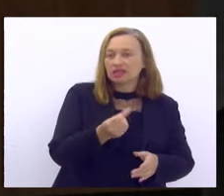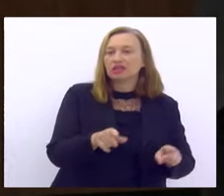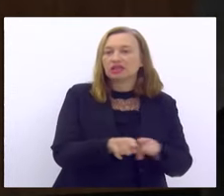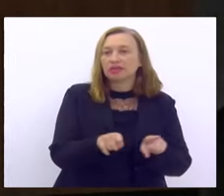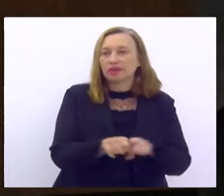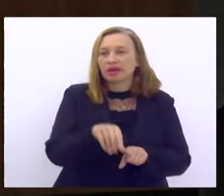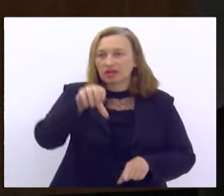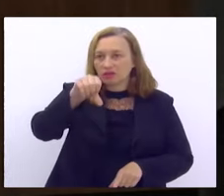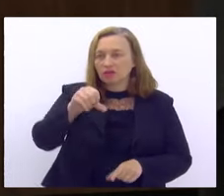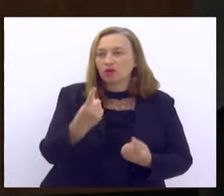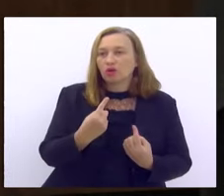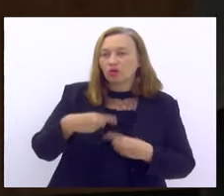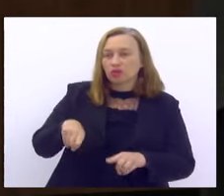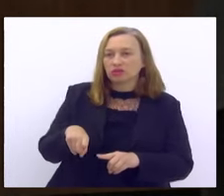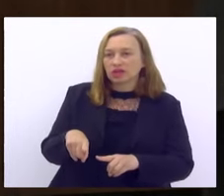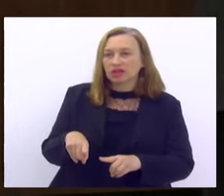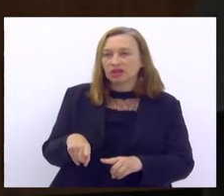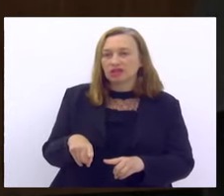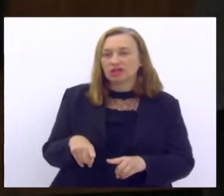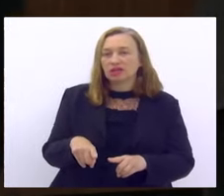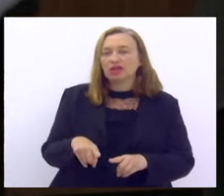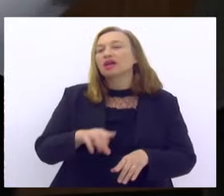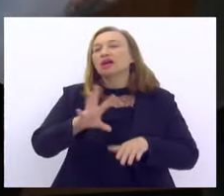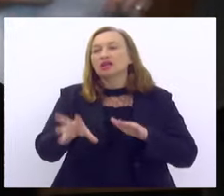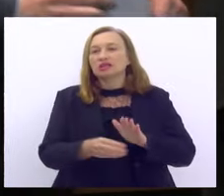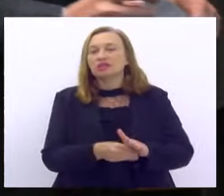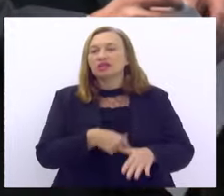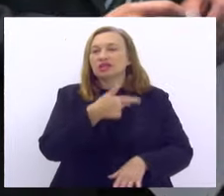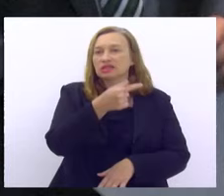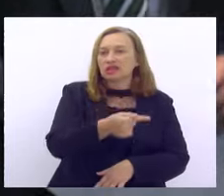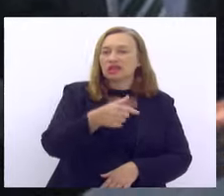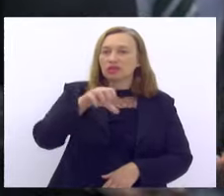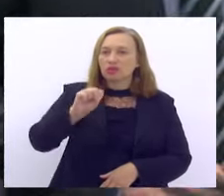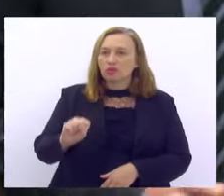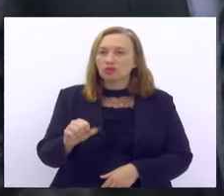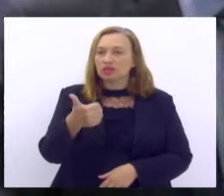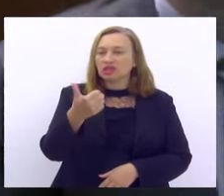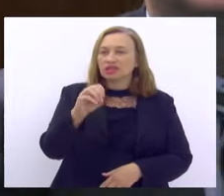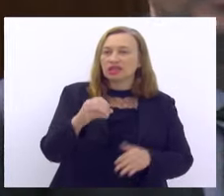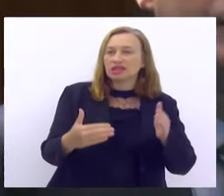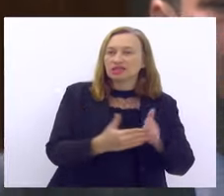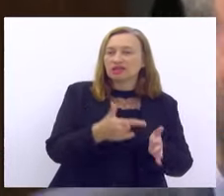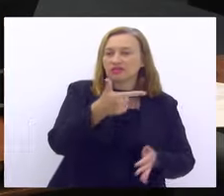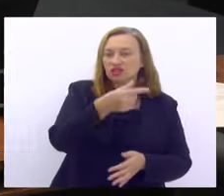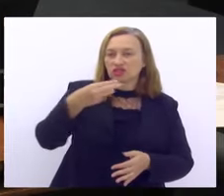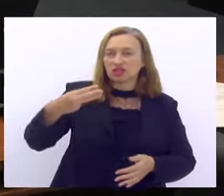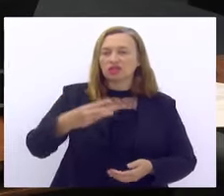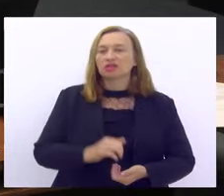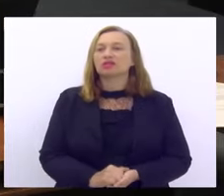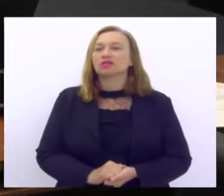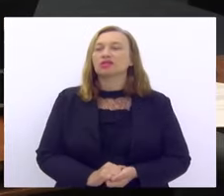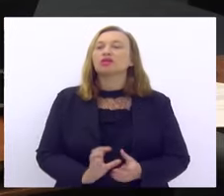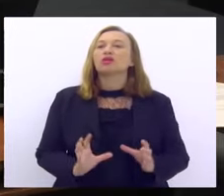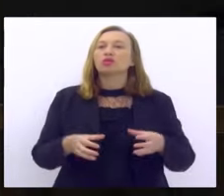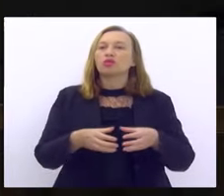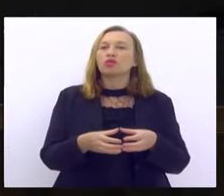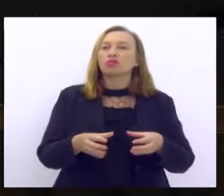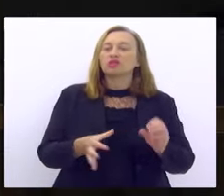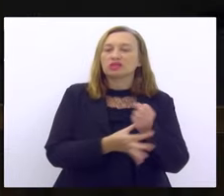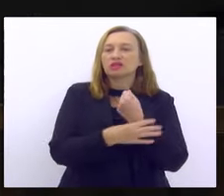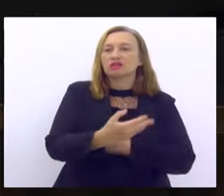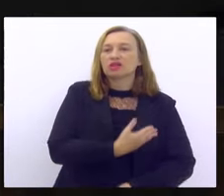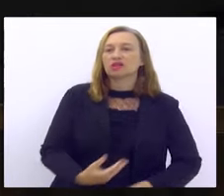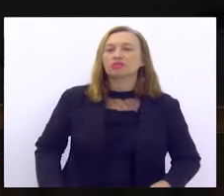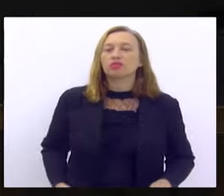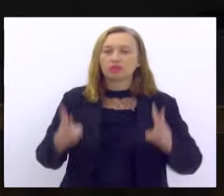9, contrário às emendas 7 e 8 e de 10 a 23. Pela Comissão de Segurança Pública e